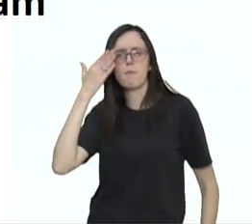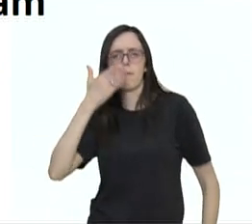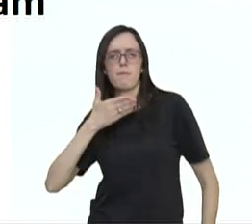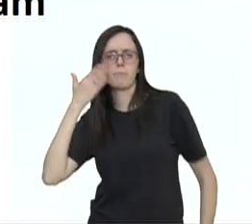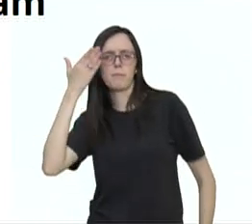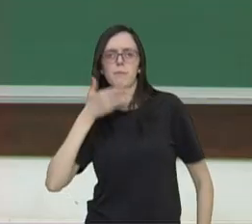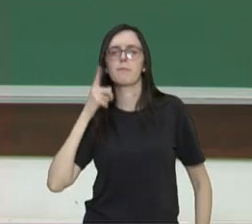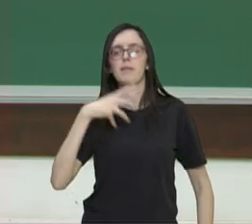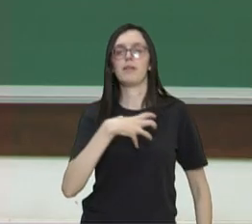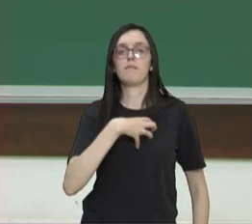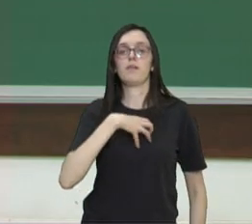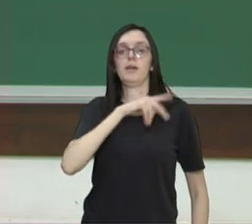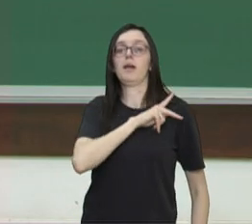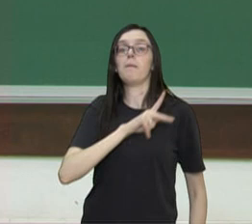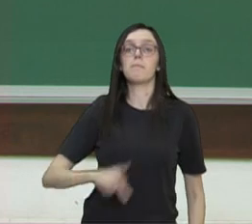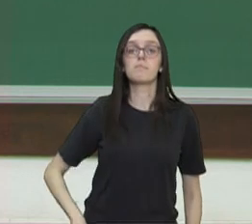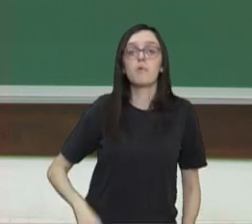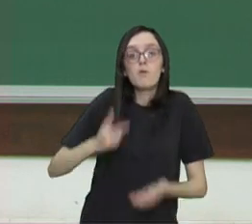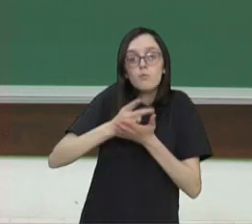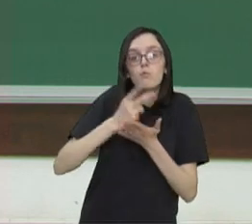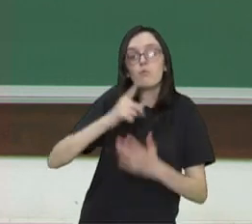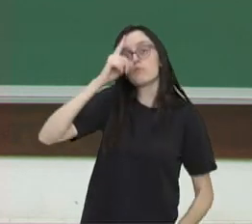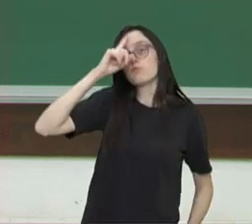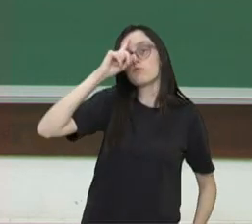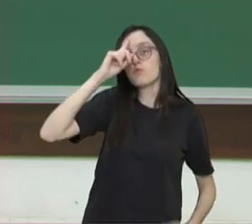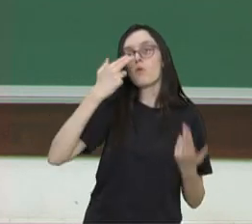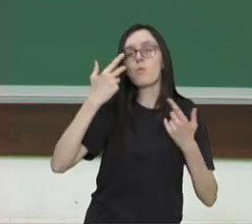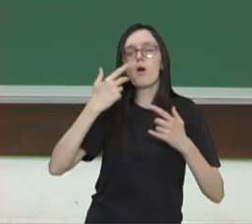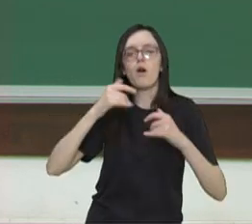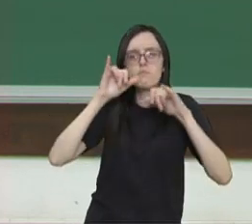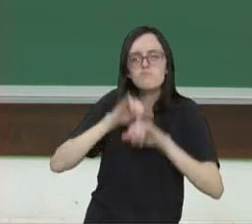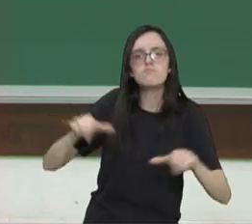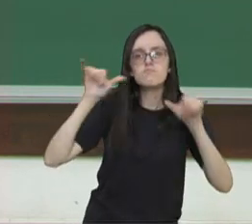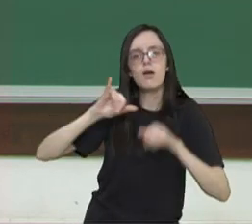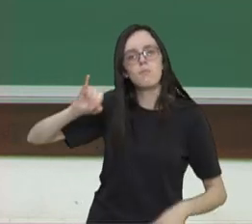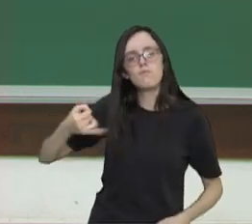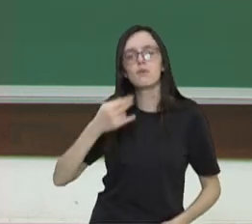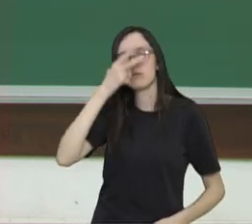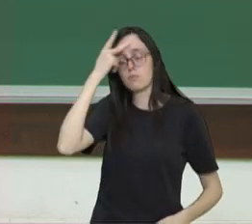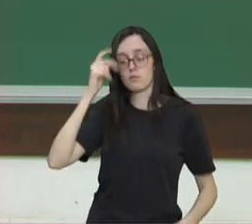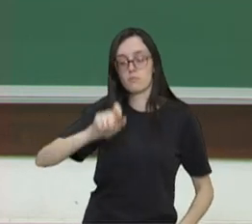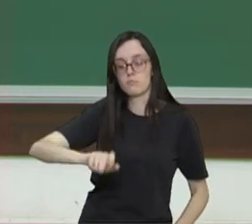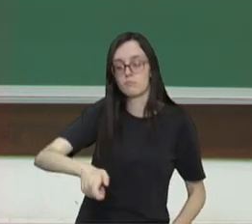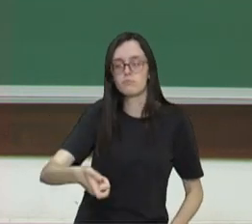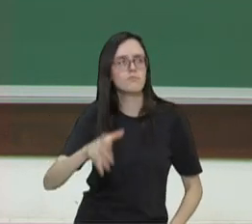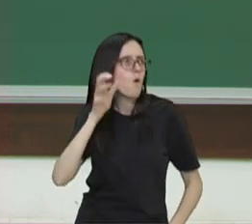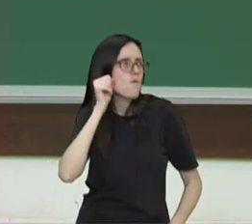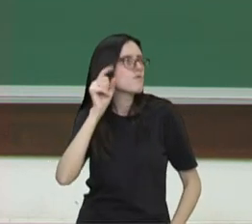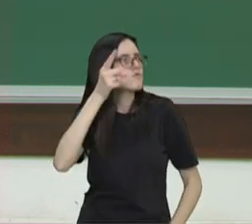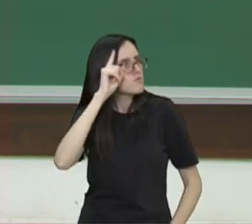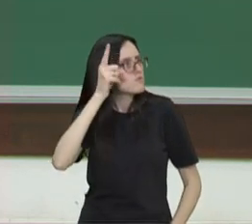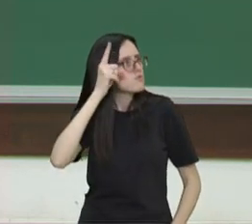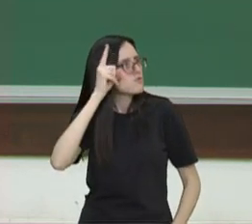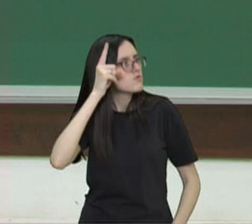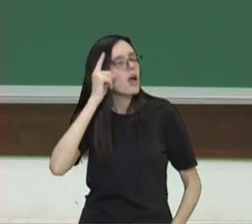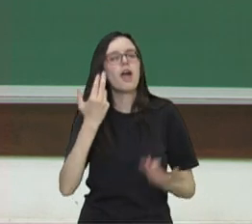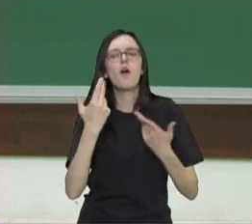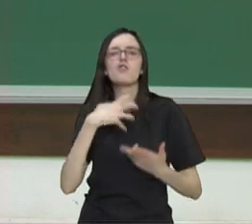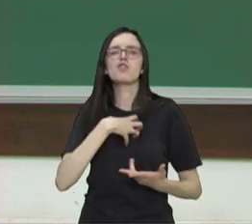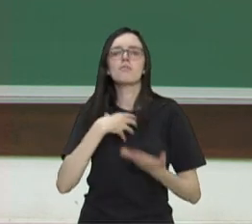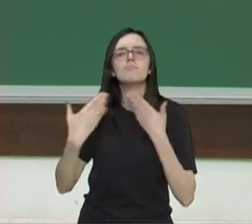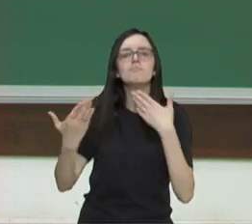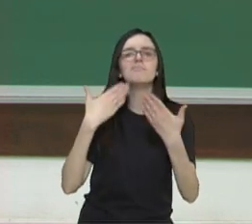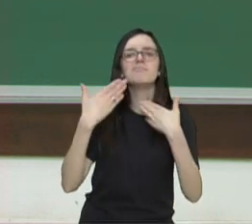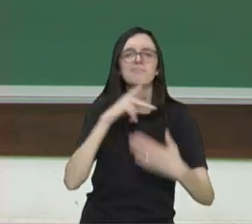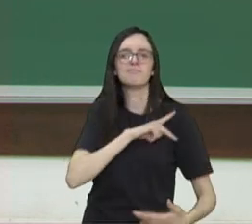do presidente entrar todos os dias nas casas dos brasileiros para conversar diretamente com os brasileiros. Então você estava na sua